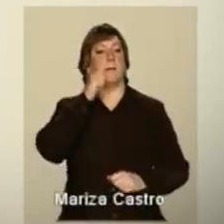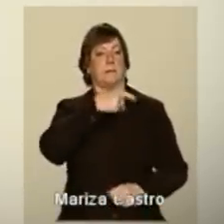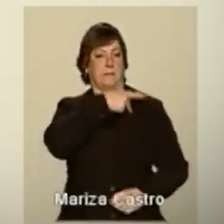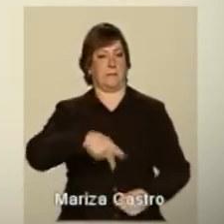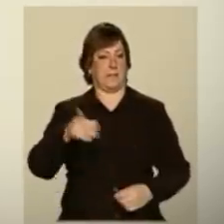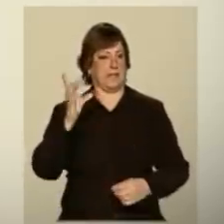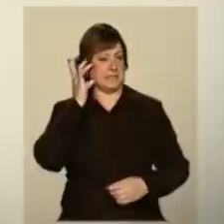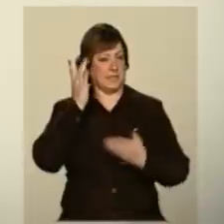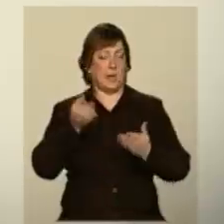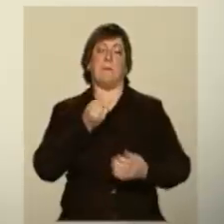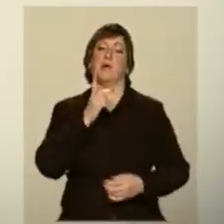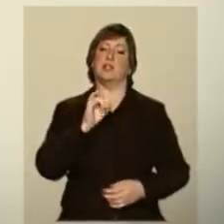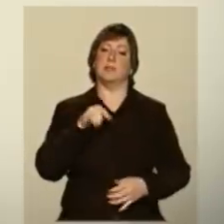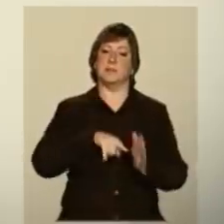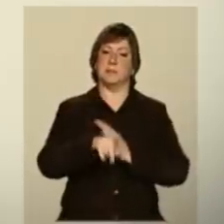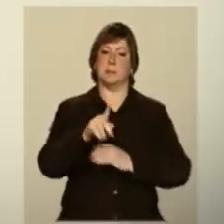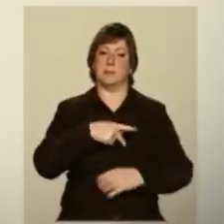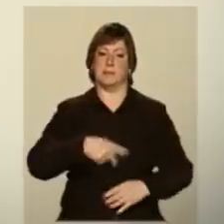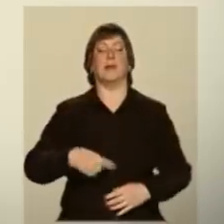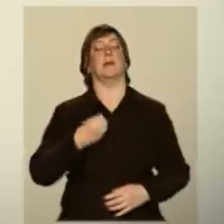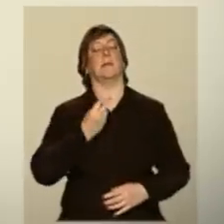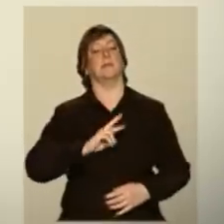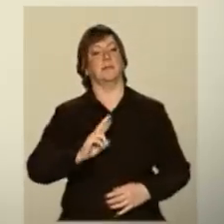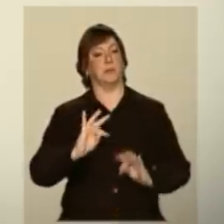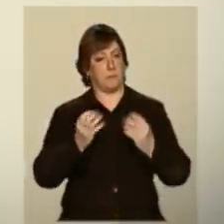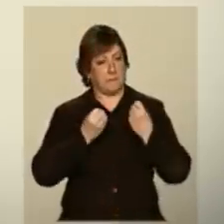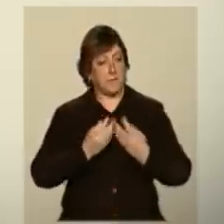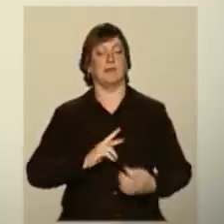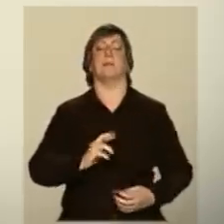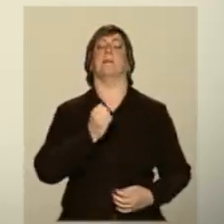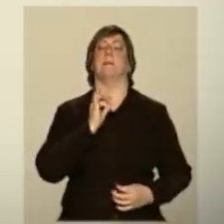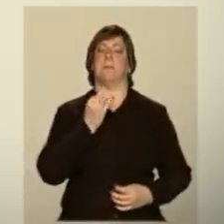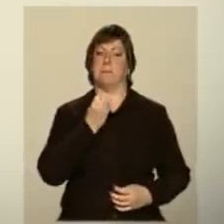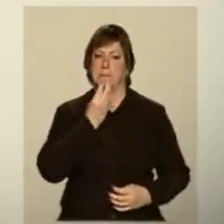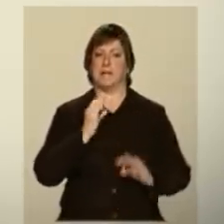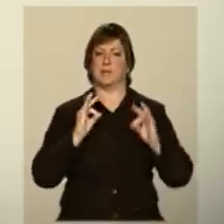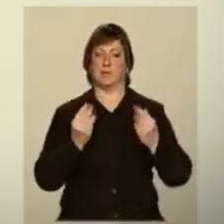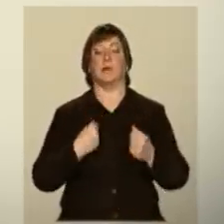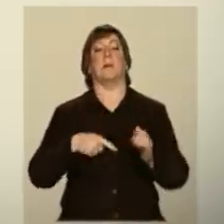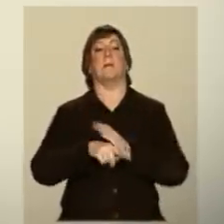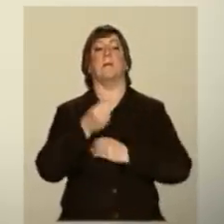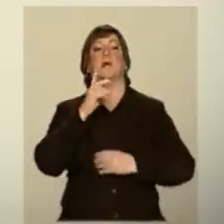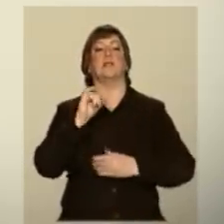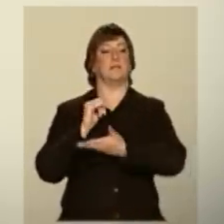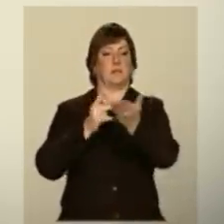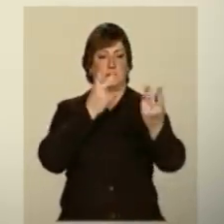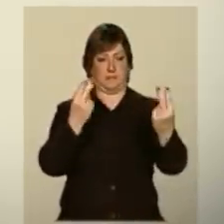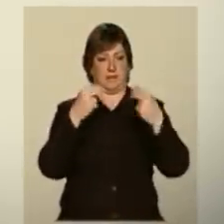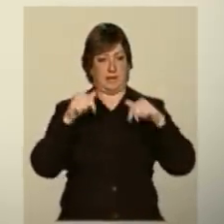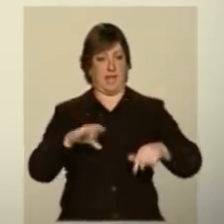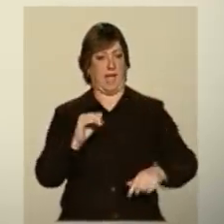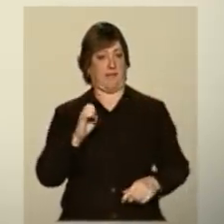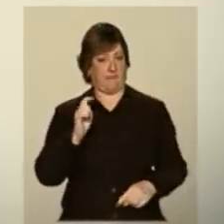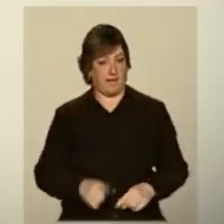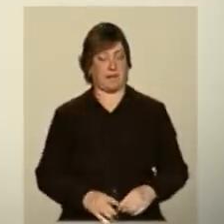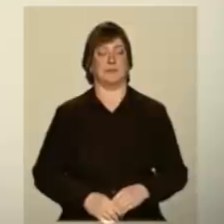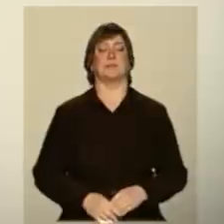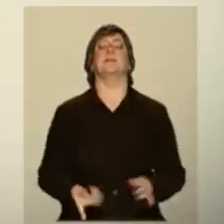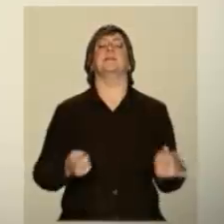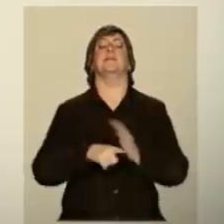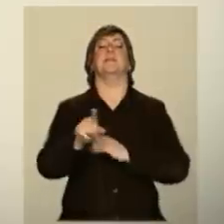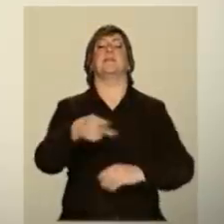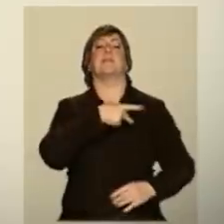Bom dia presidenta tudo bem tudo bem Luciano Bom dia também para você ouvinte que nos acompanha aqui no café presidenta a senhora